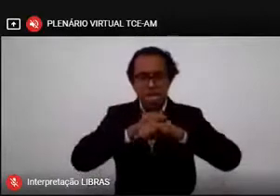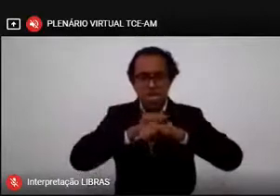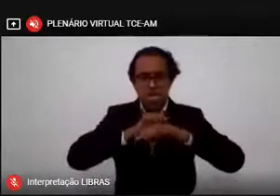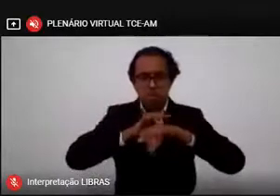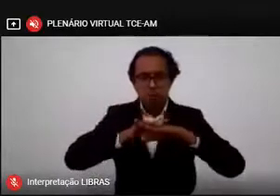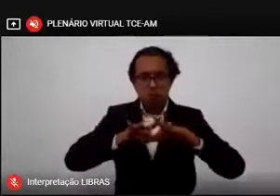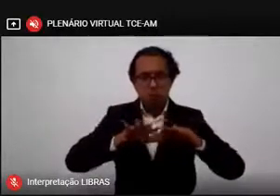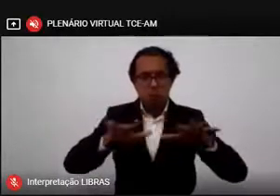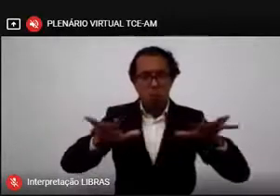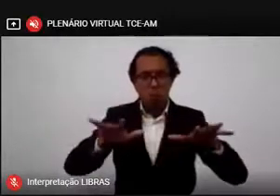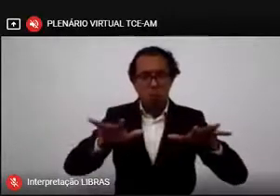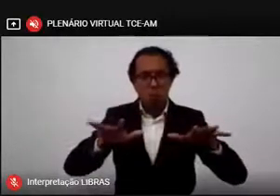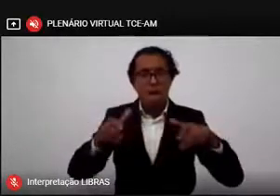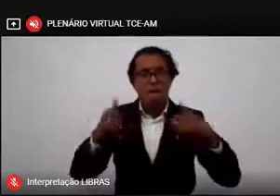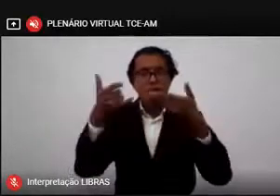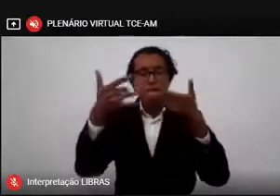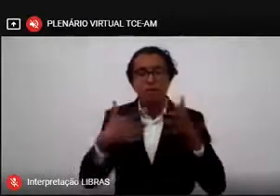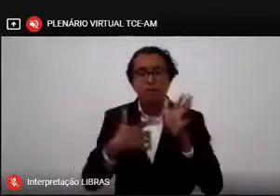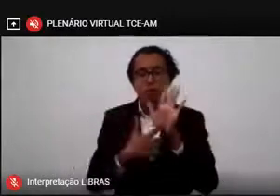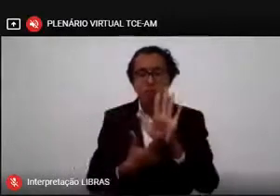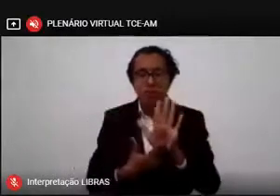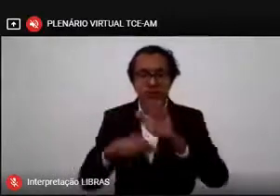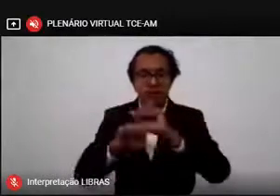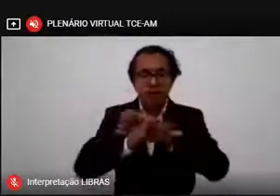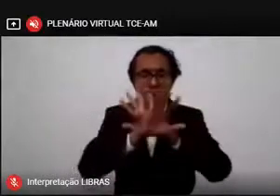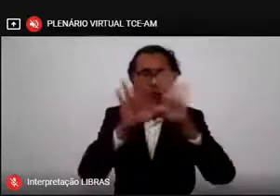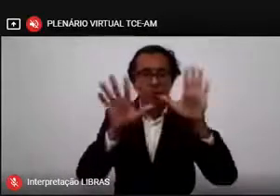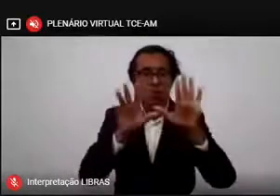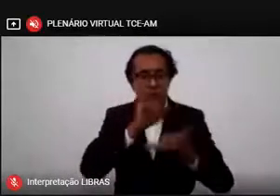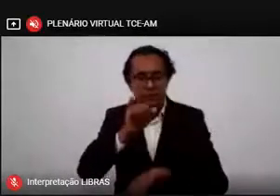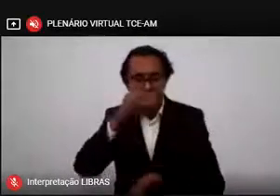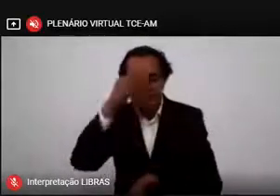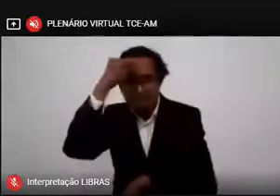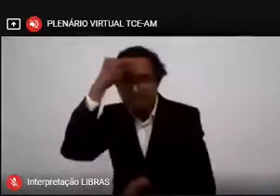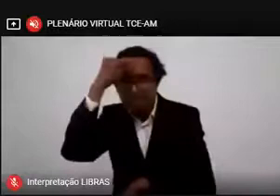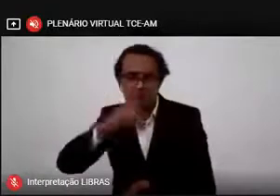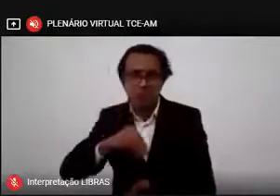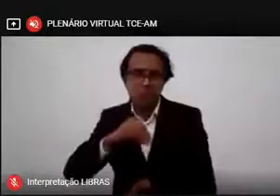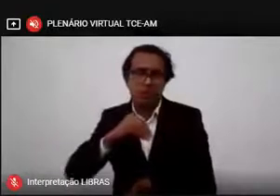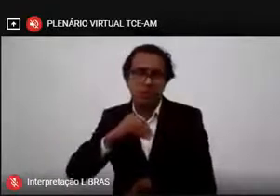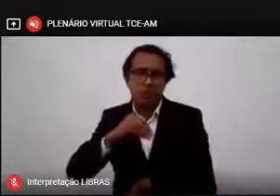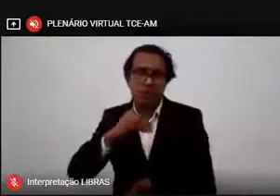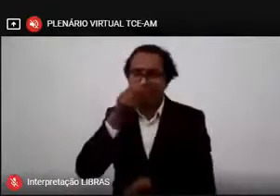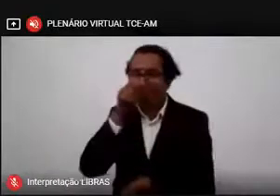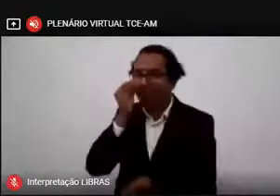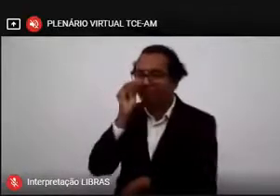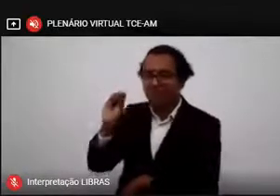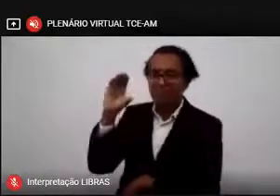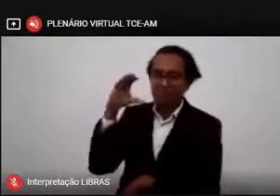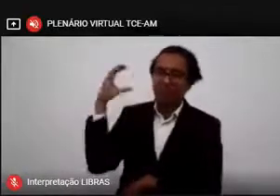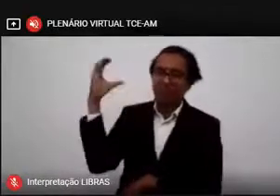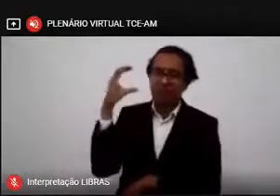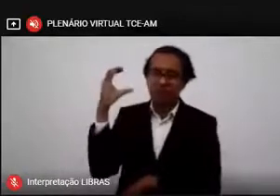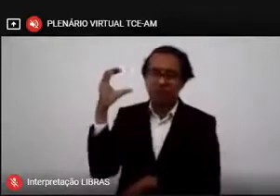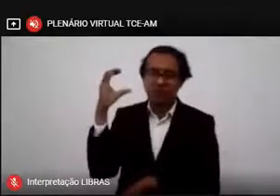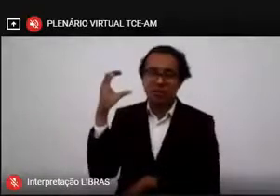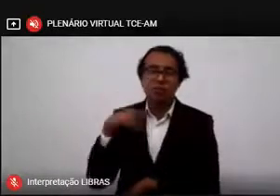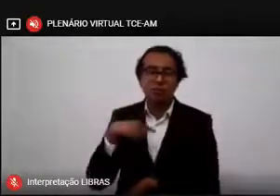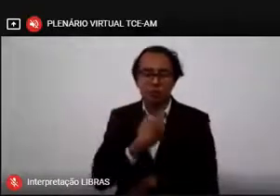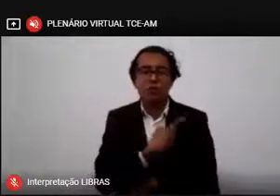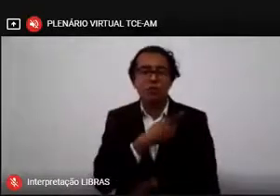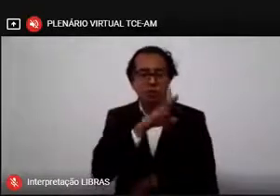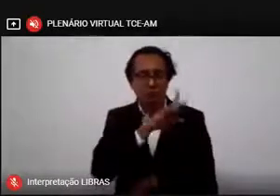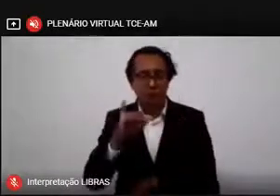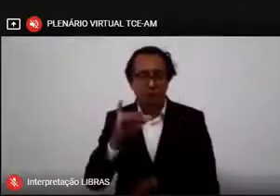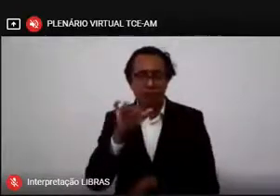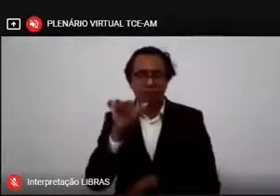caminho da ciência, se nós perdermos a batalha para o movimento negacionista de ciência, nós vamos em direção ao